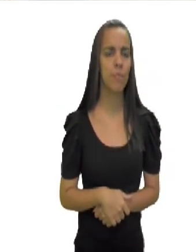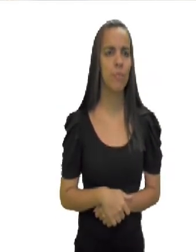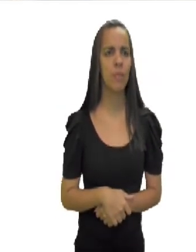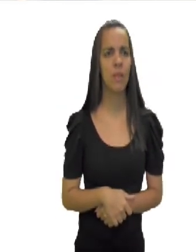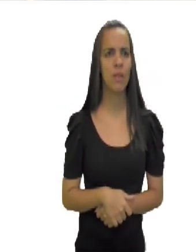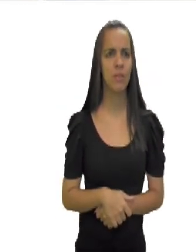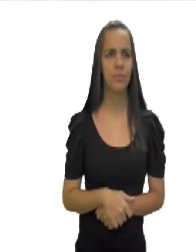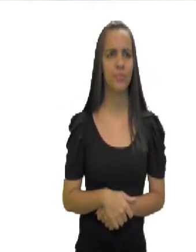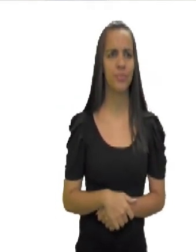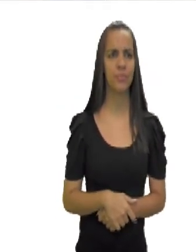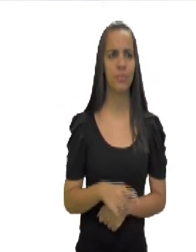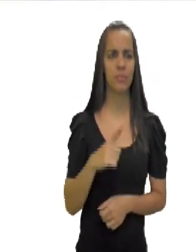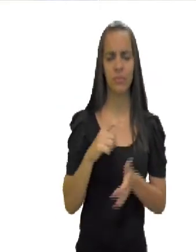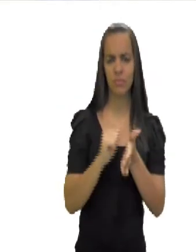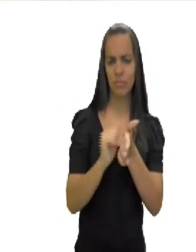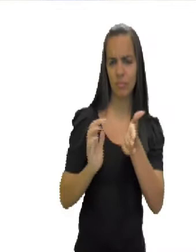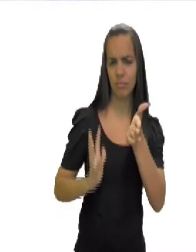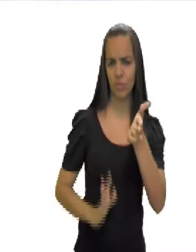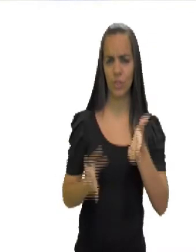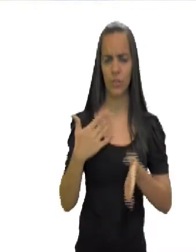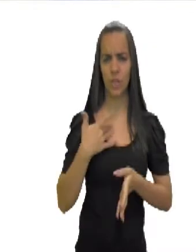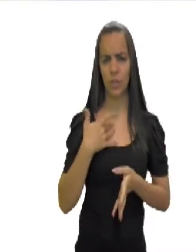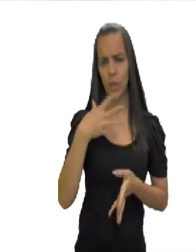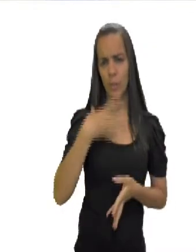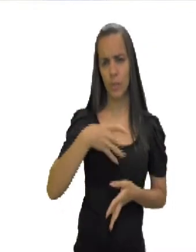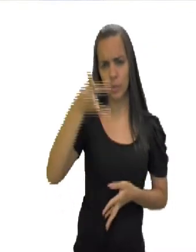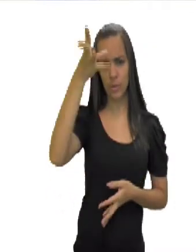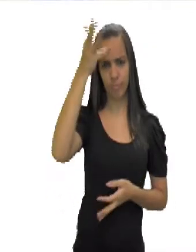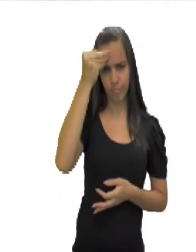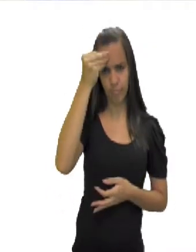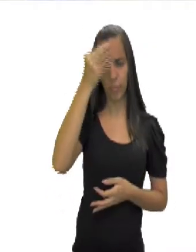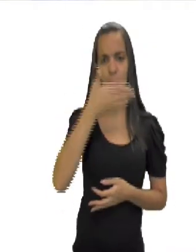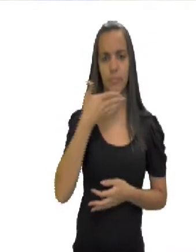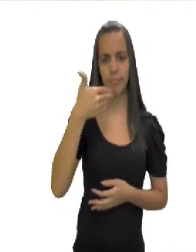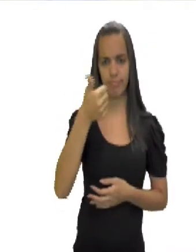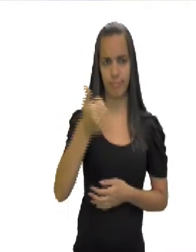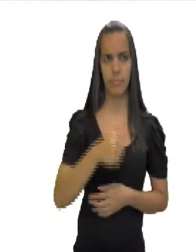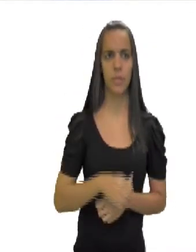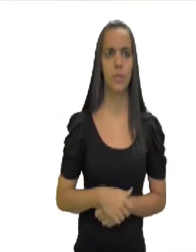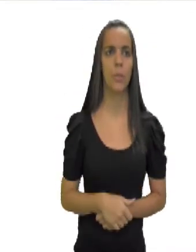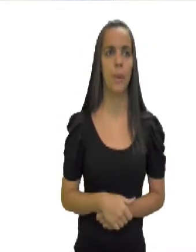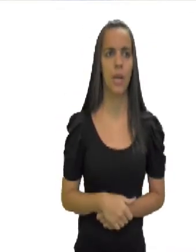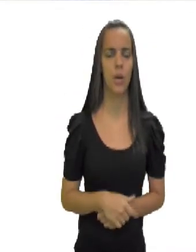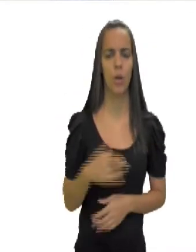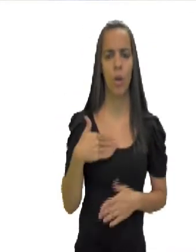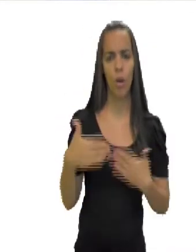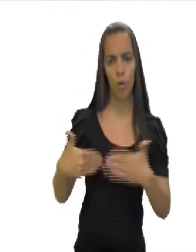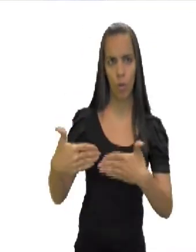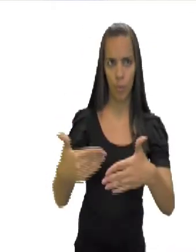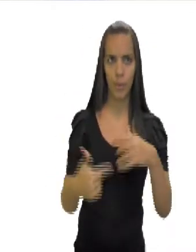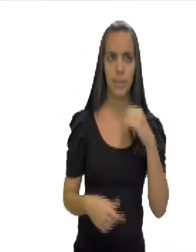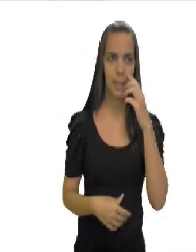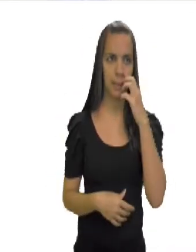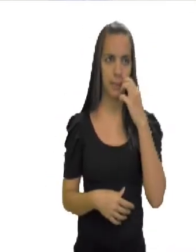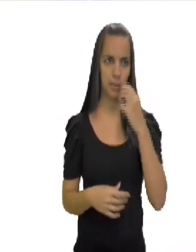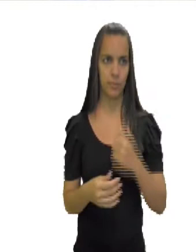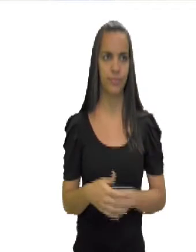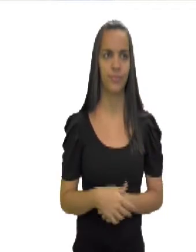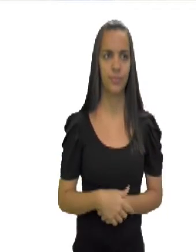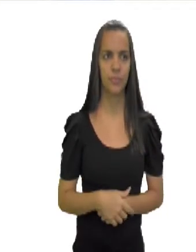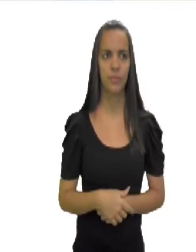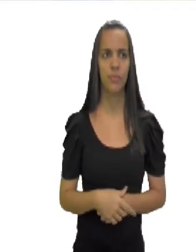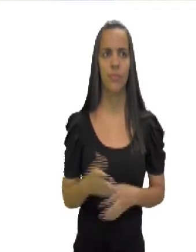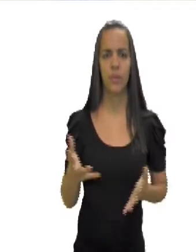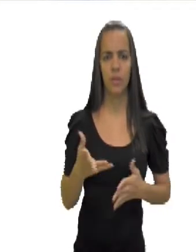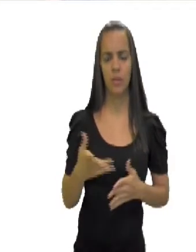Tem uma atividade para a gente compreender melhor como se dá esse processo dessa transformação dos alimentos a partir do momento que